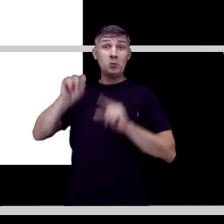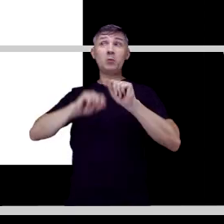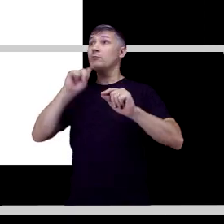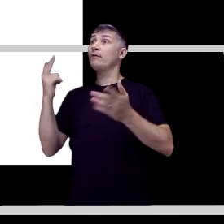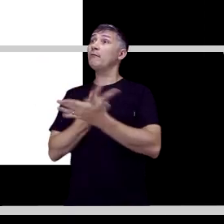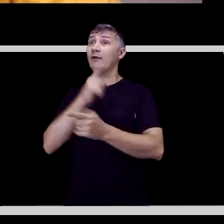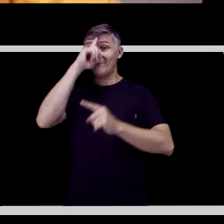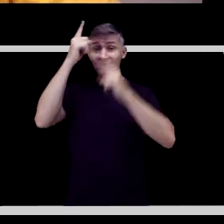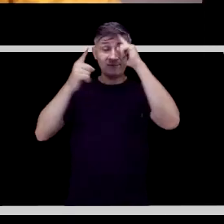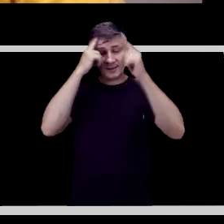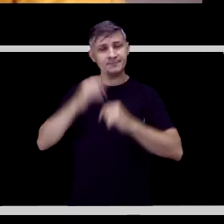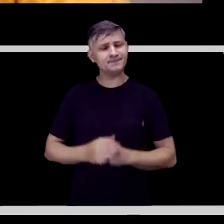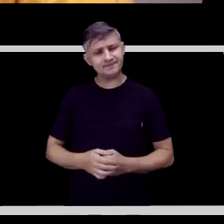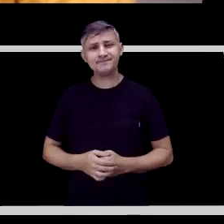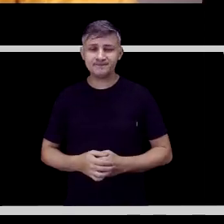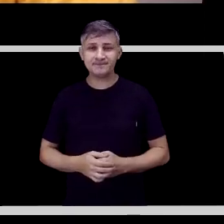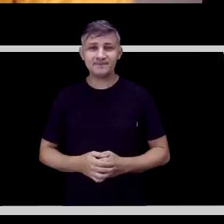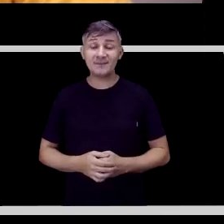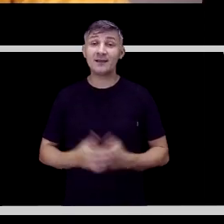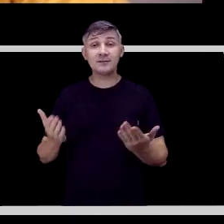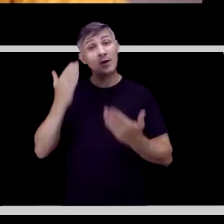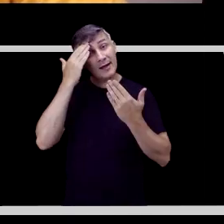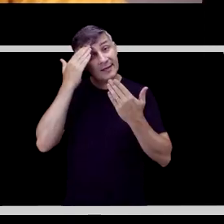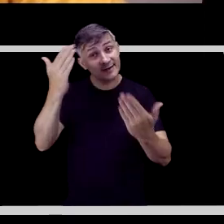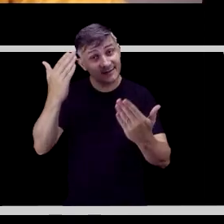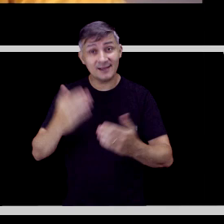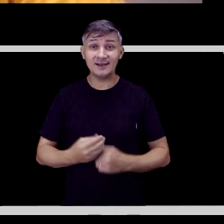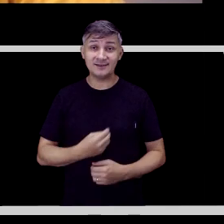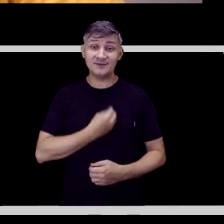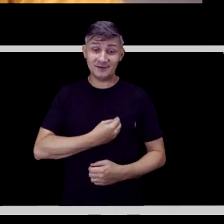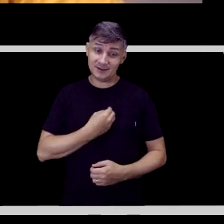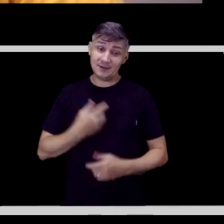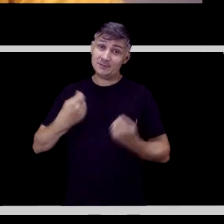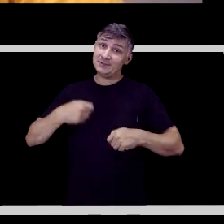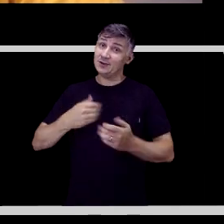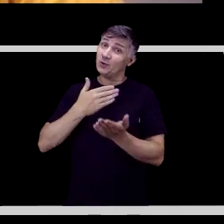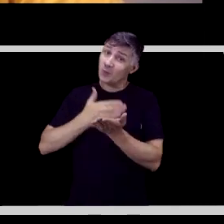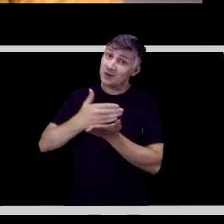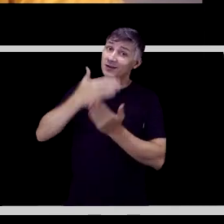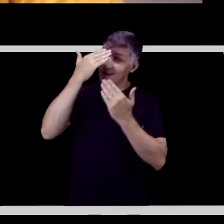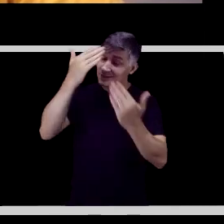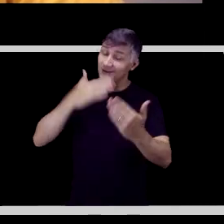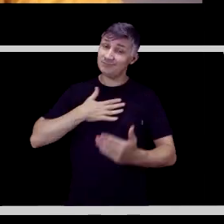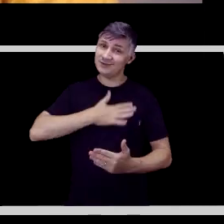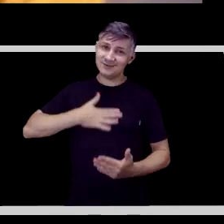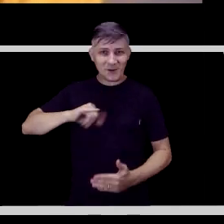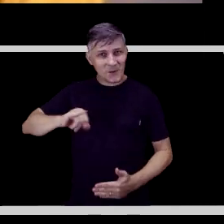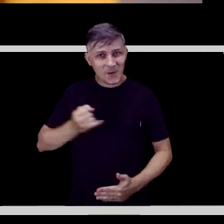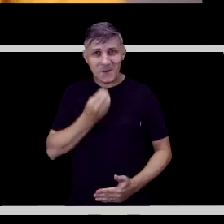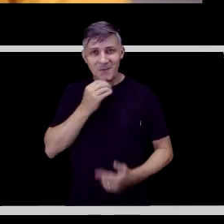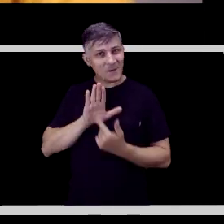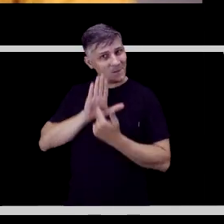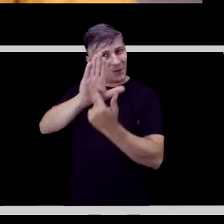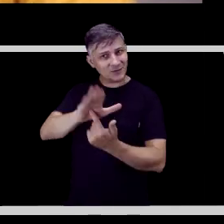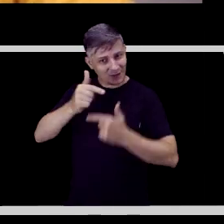vida. Bom, eu quero agradecer esse convite. Eu devia ter começado com esse agradecimento, né? É um prazer sempre ter essa oportunidade de